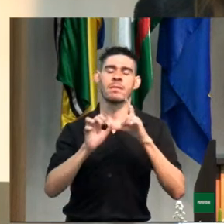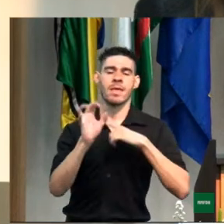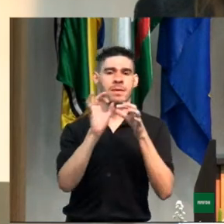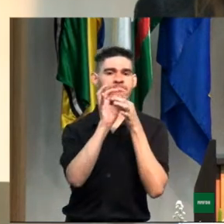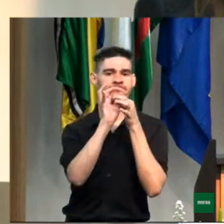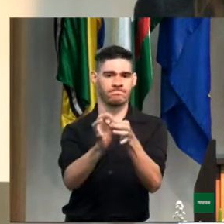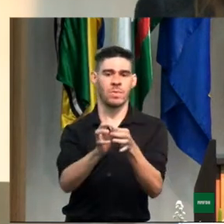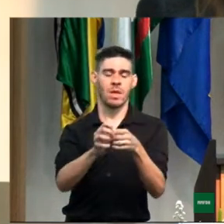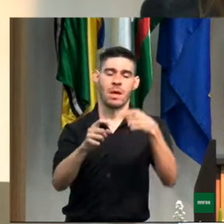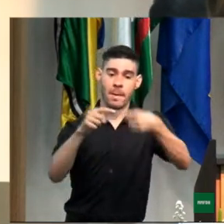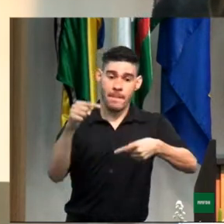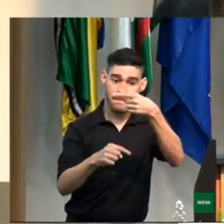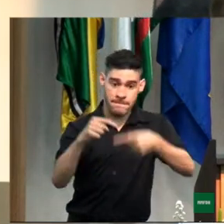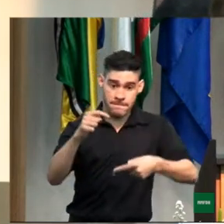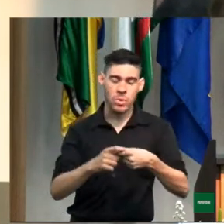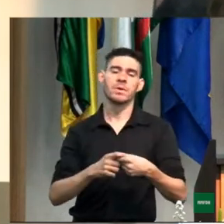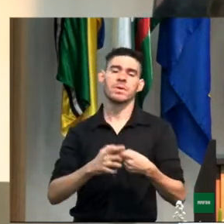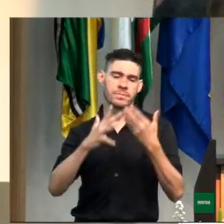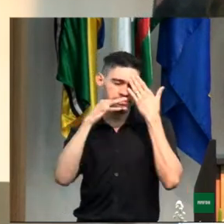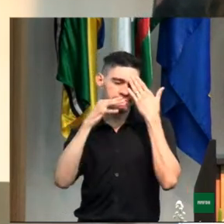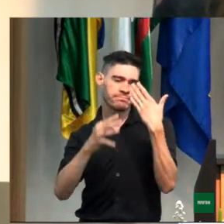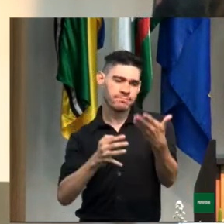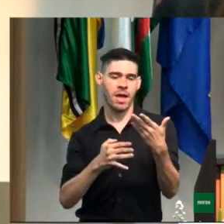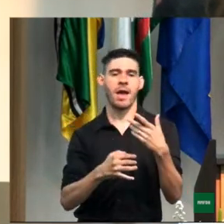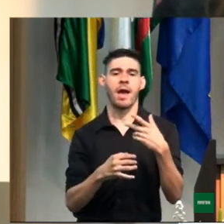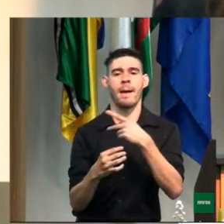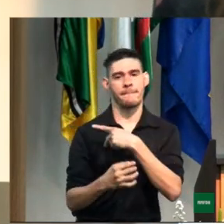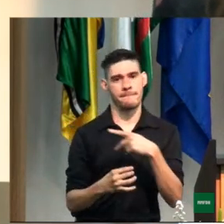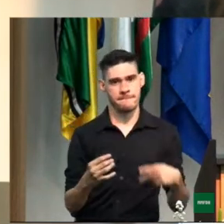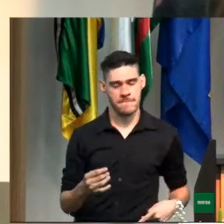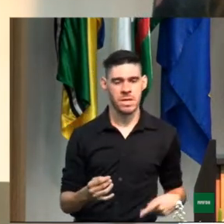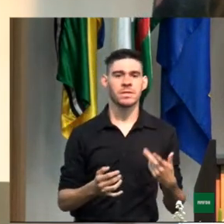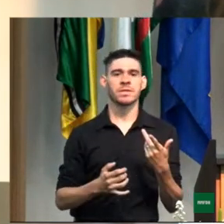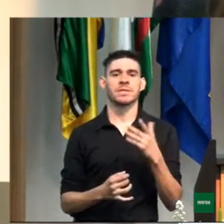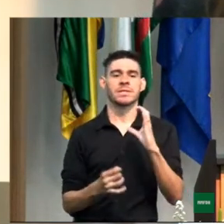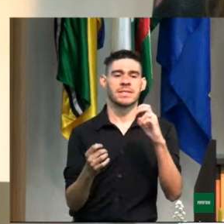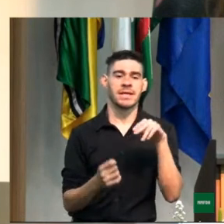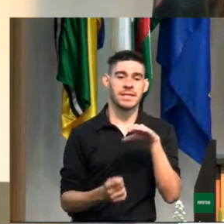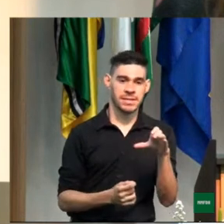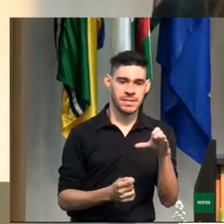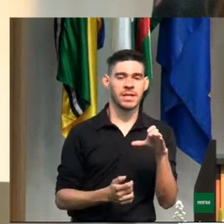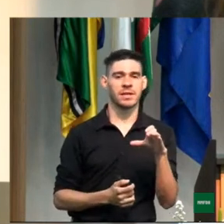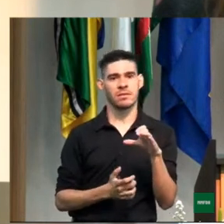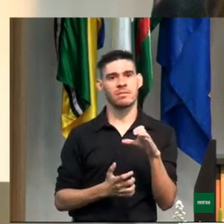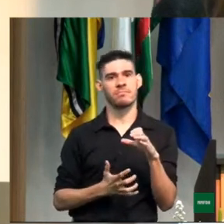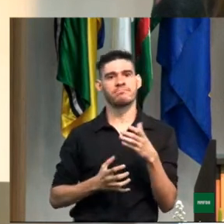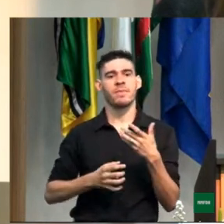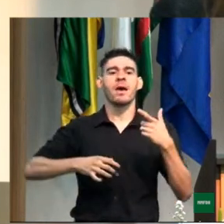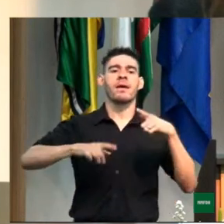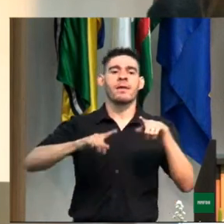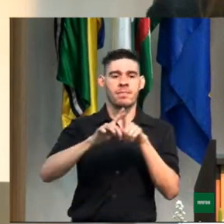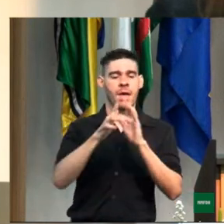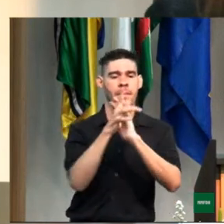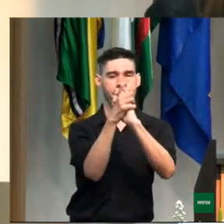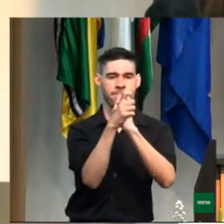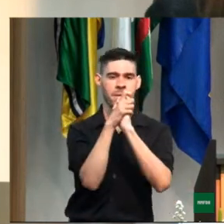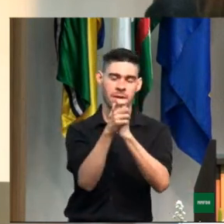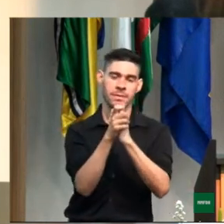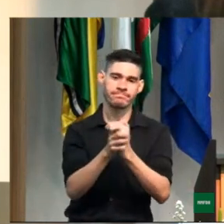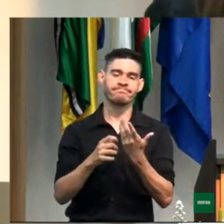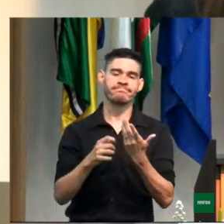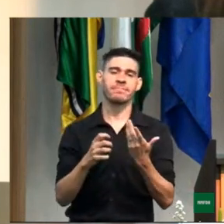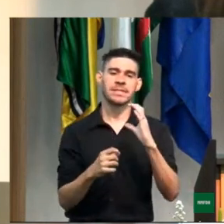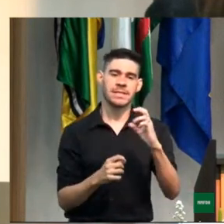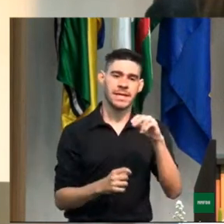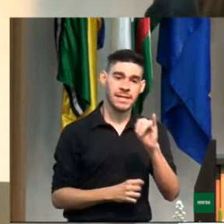Levo meus agradecimentos ao presidente da CNC, e repasso também o agradecimento também à CNI, que é o nosso